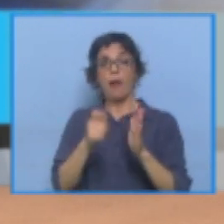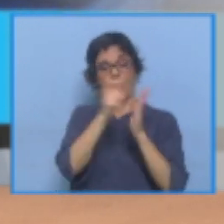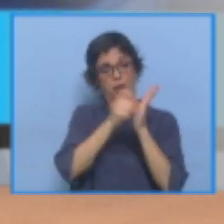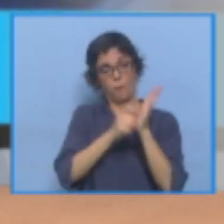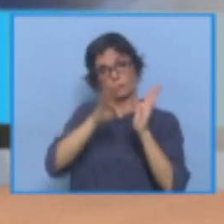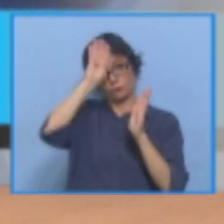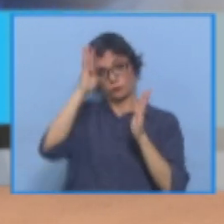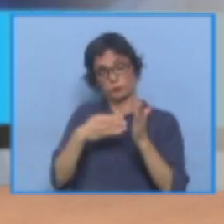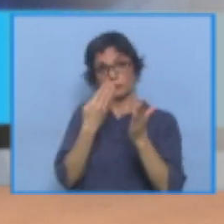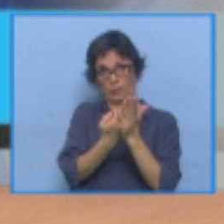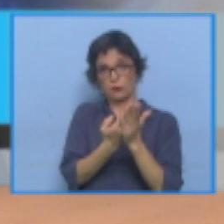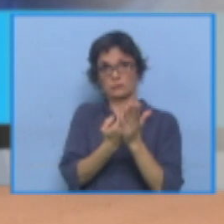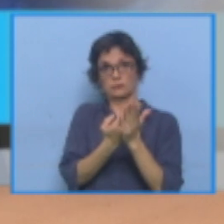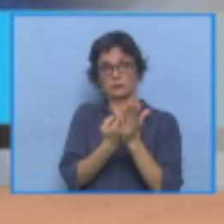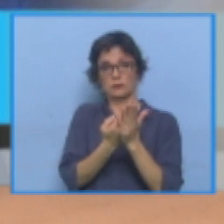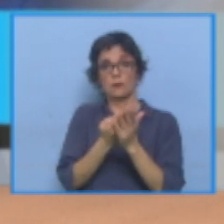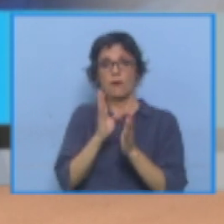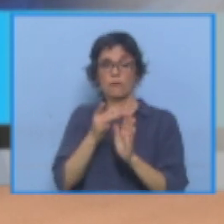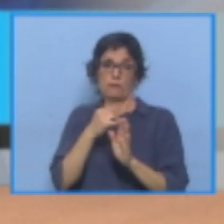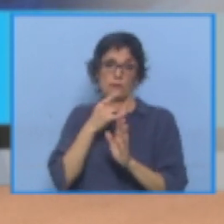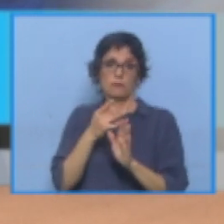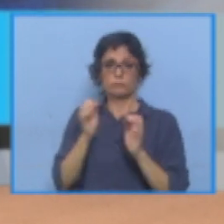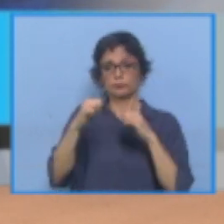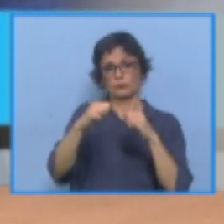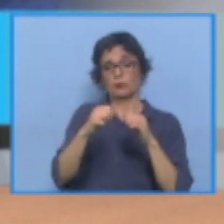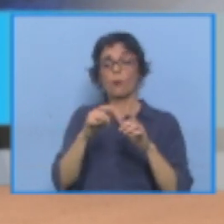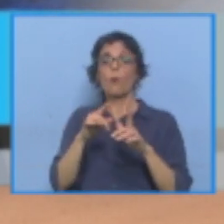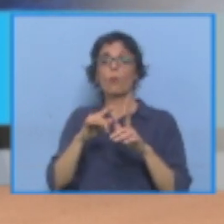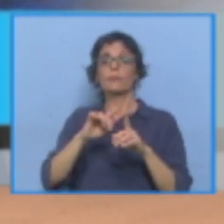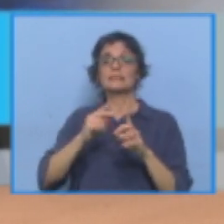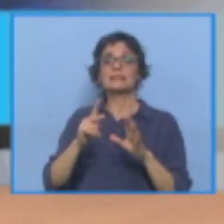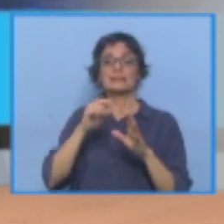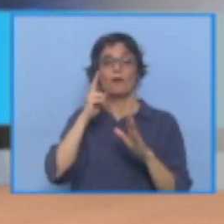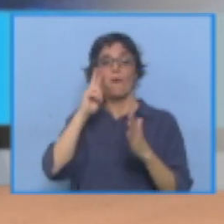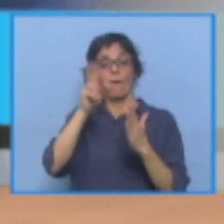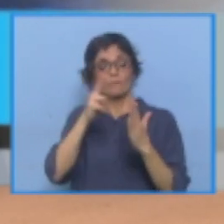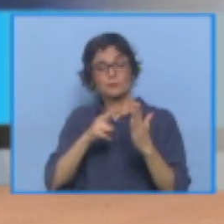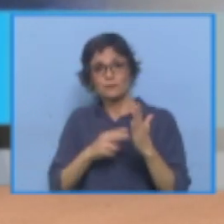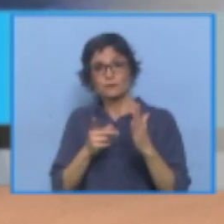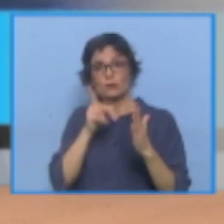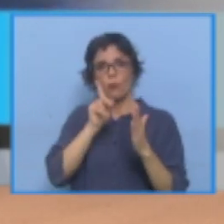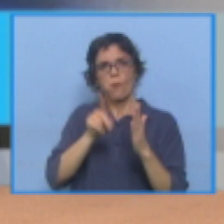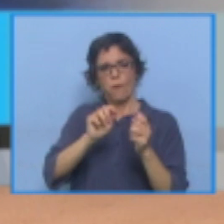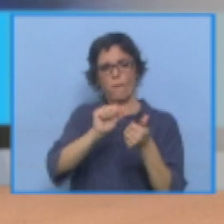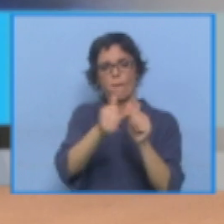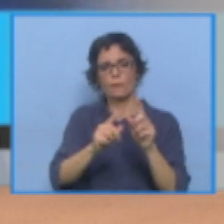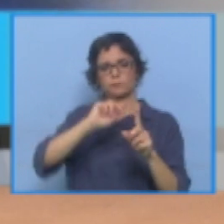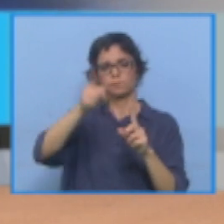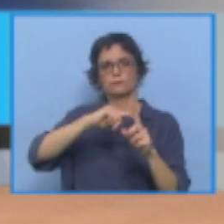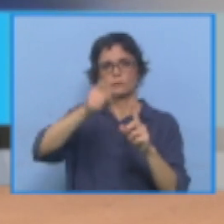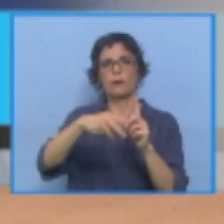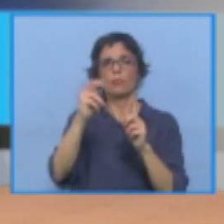Conferências Episcopais no início dos trabalhos diziam que estes protocolos têm de ser revistos a cada 2 anos. Portanto, há uma intenção de que este tema seja